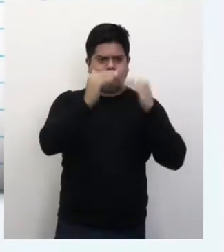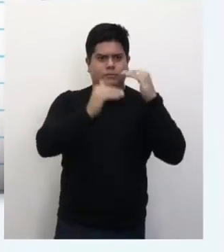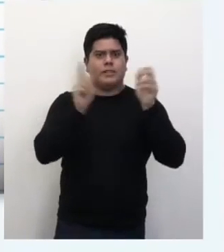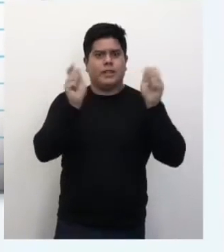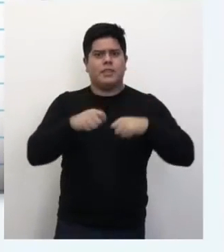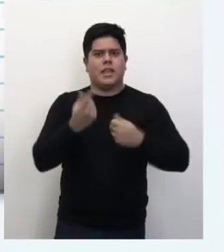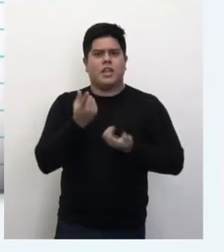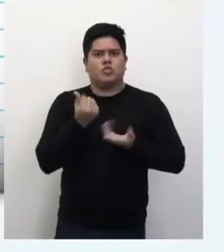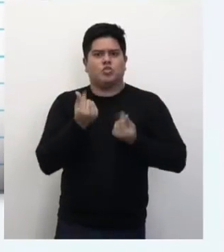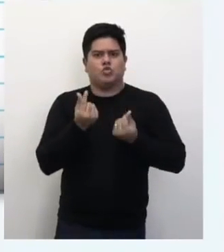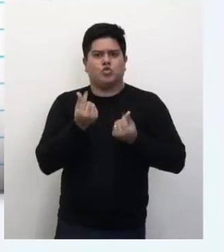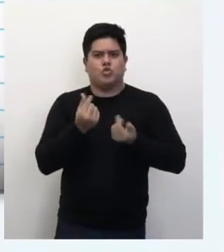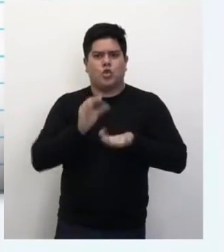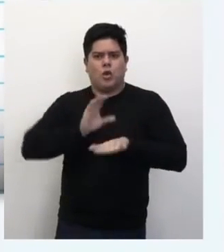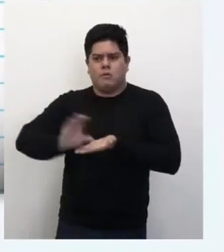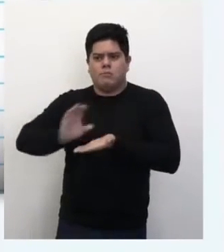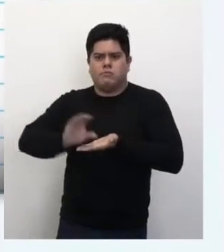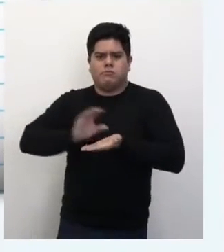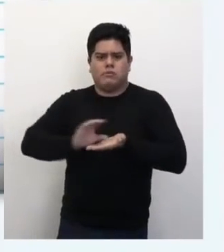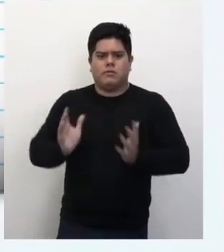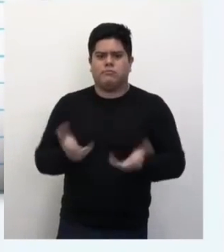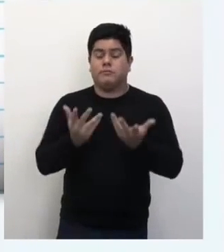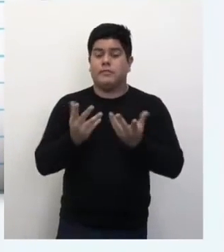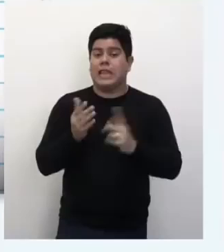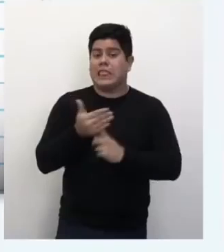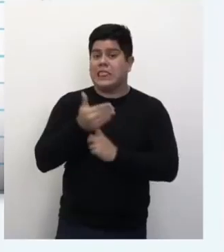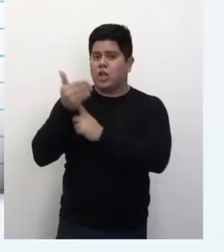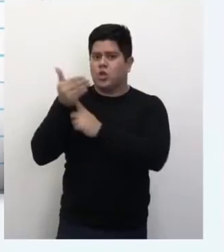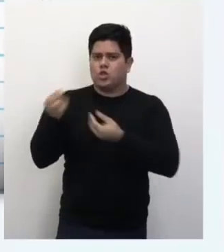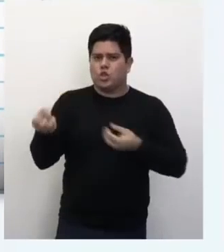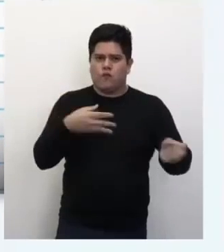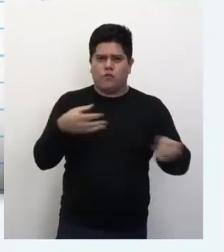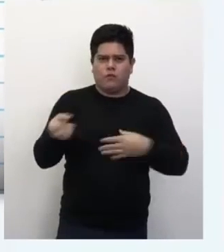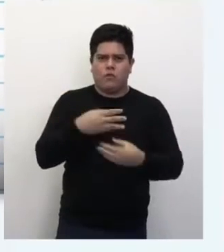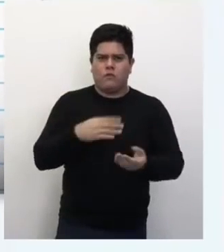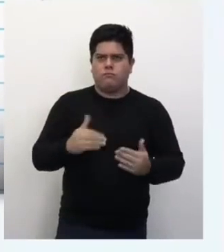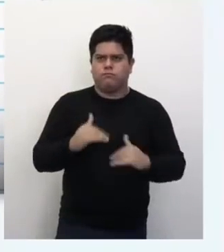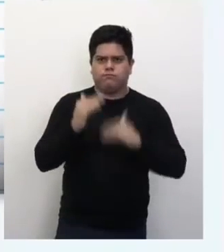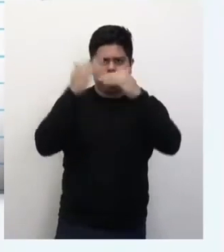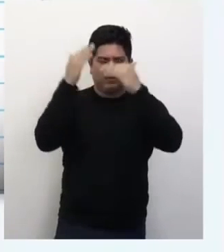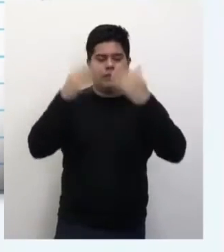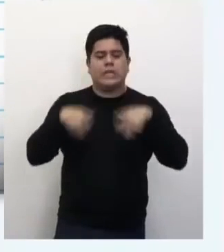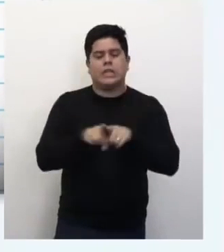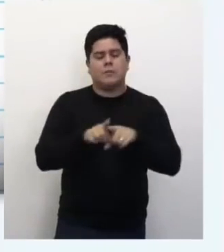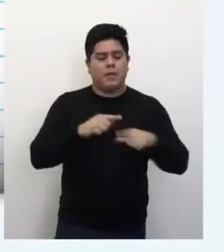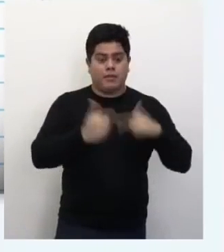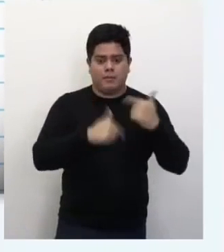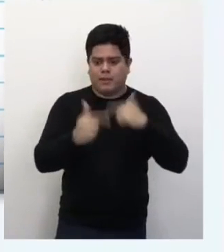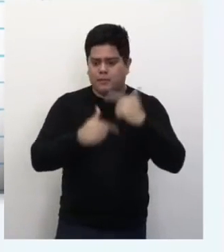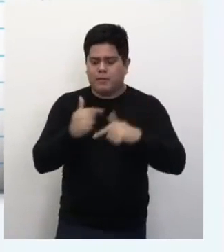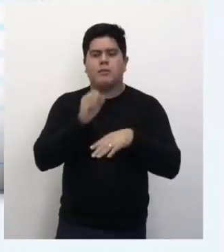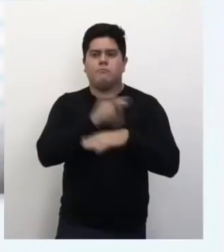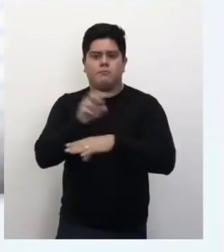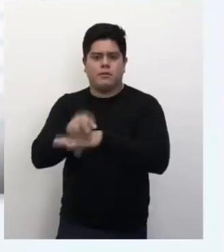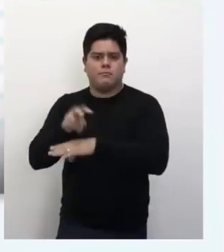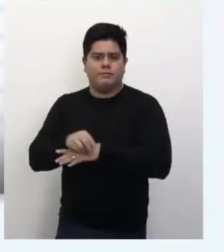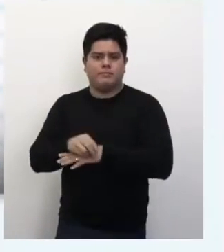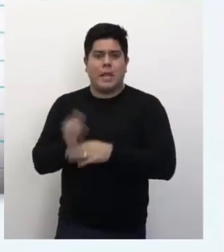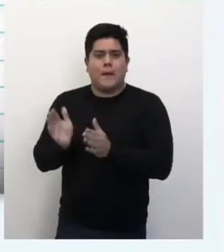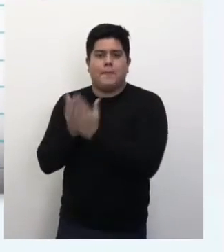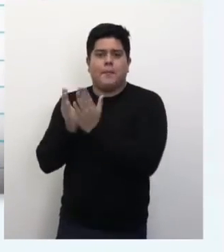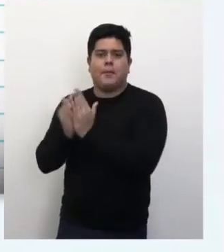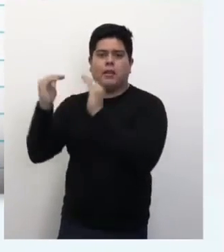econômico, impulsiona o desenvolvimento de novas tecnologias, cria oportunidades de trabalho e, consequentemente, reduz a pobreza. Por isso,